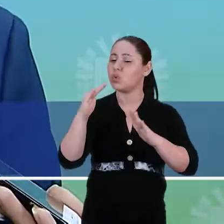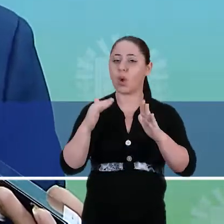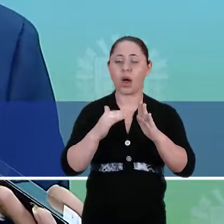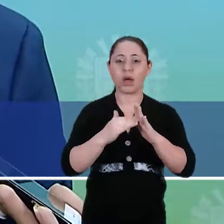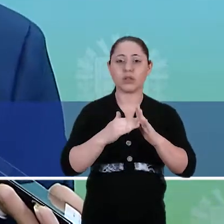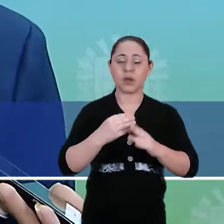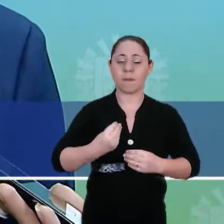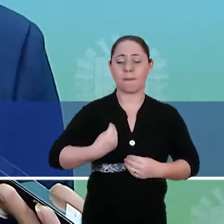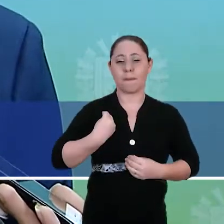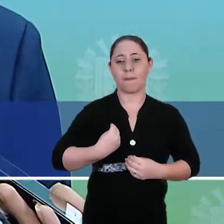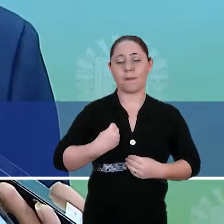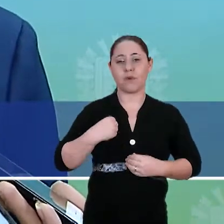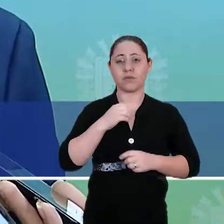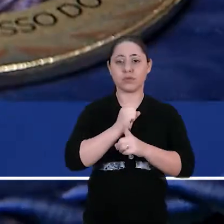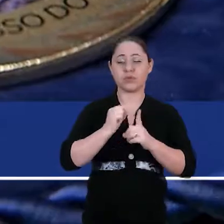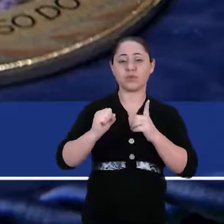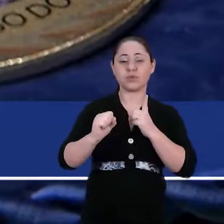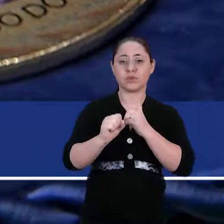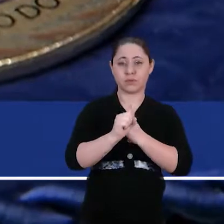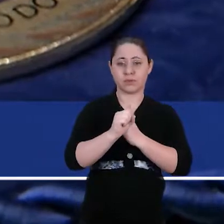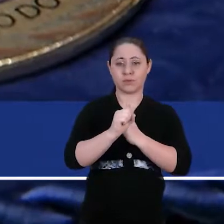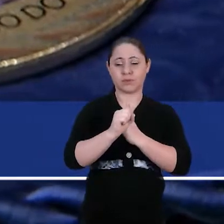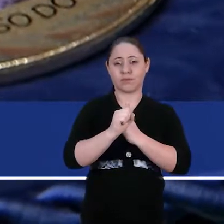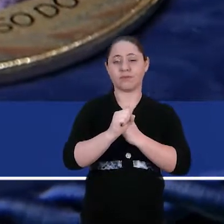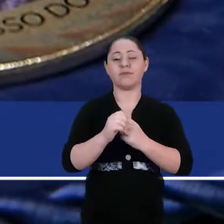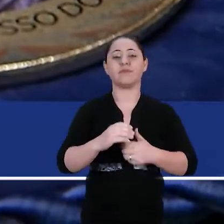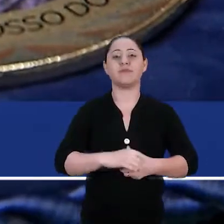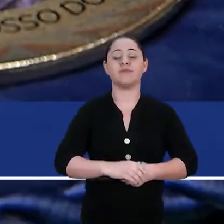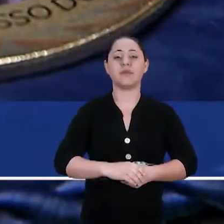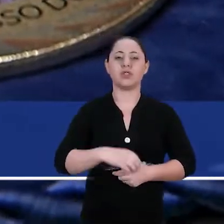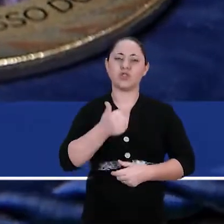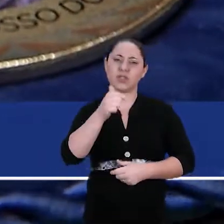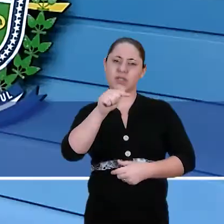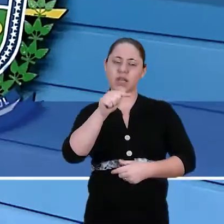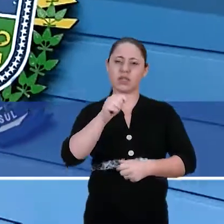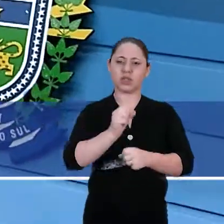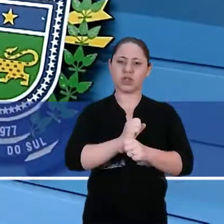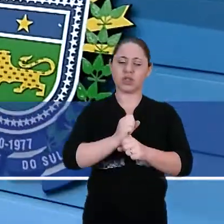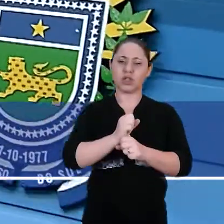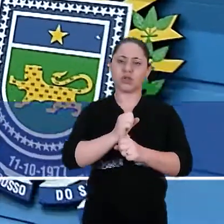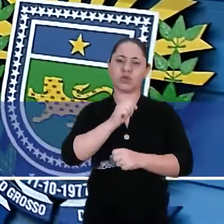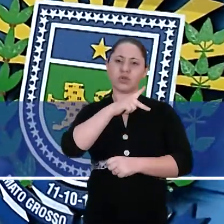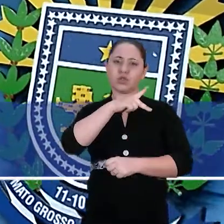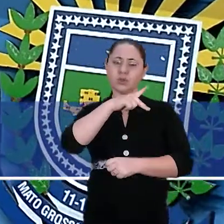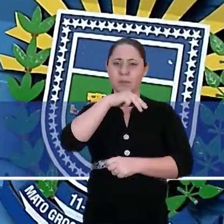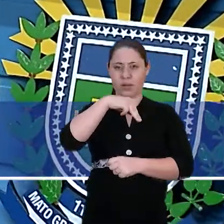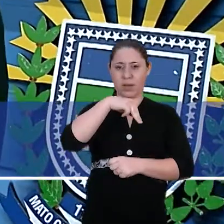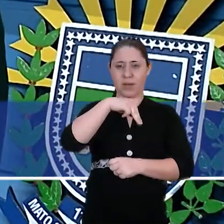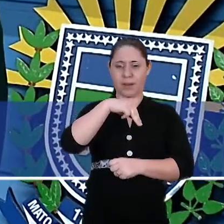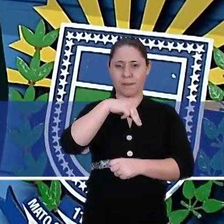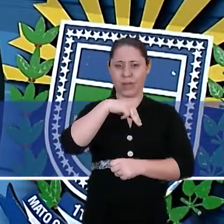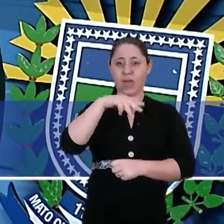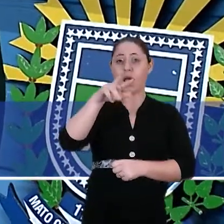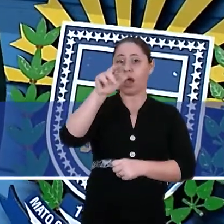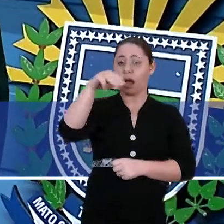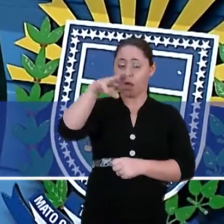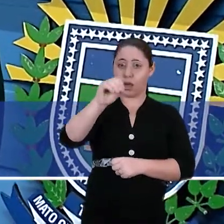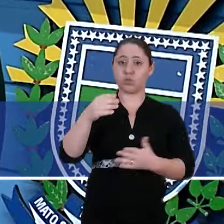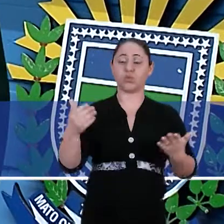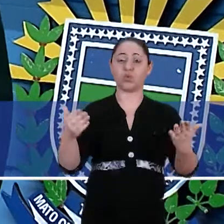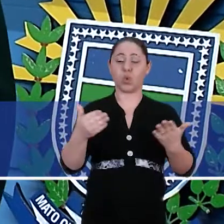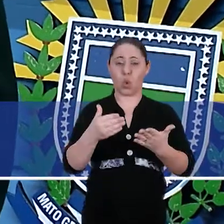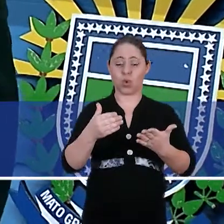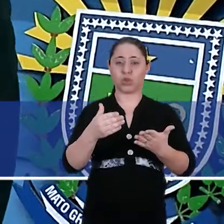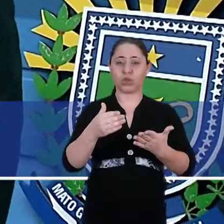todos aqueles que moram no nosso Estado. 17 anos de polícia militar é o tempo que conta a Major Letícia Ramos, hoje